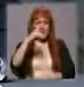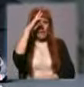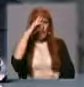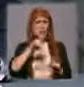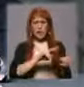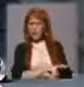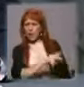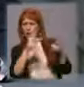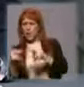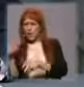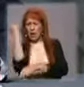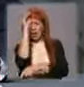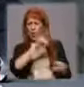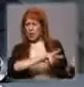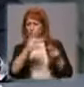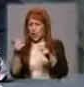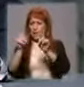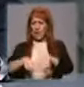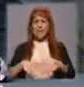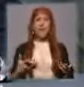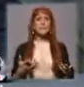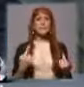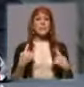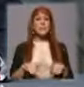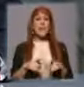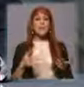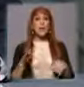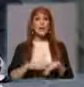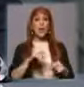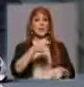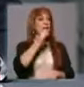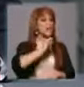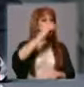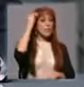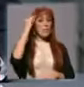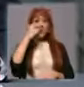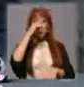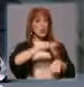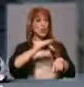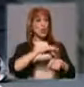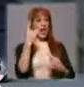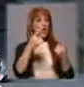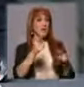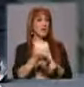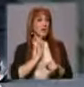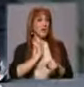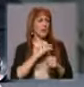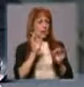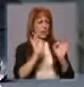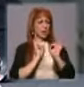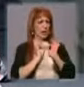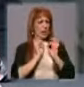ir para o interior também. Temos a questão dos Açores e da Madeira, que os doentes têm muitas vezes que fazer alguns